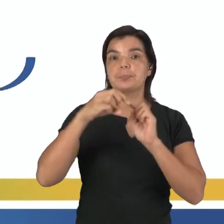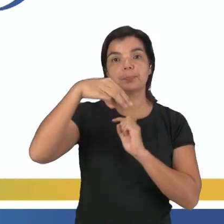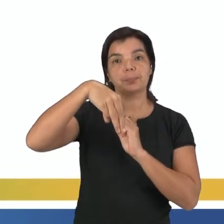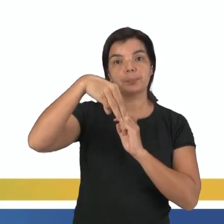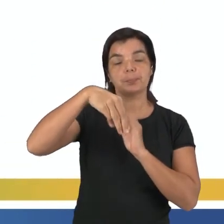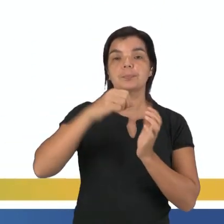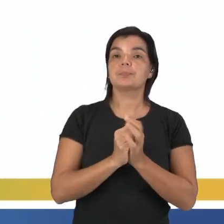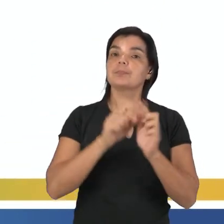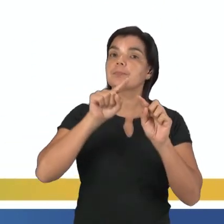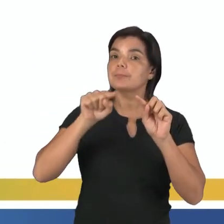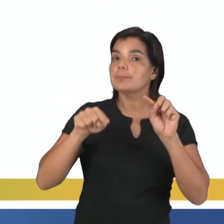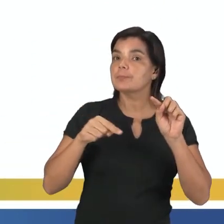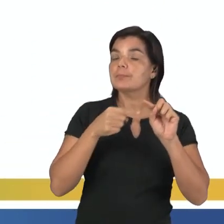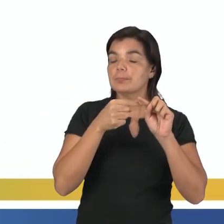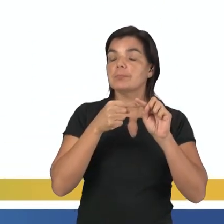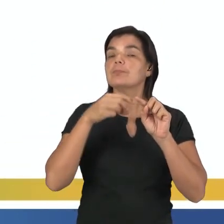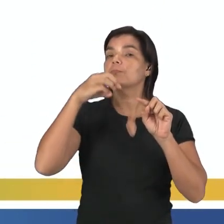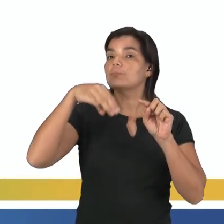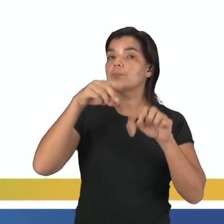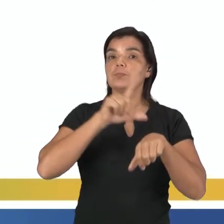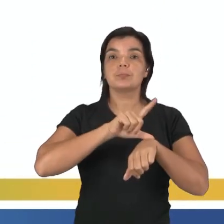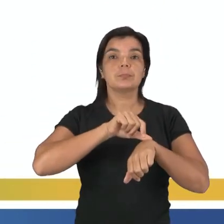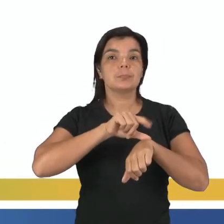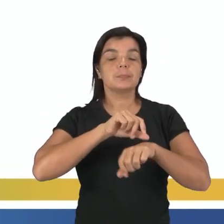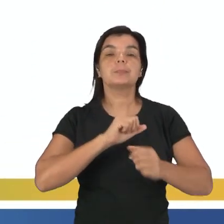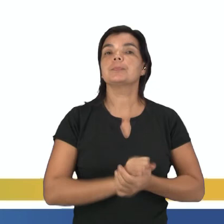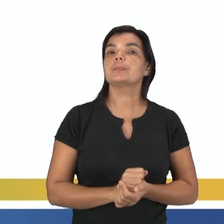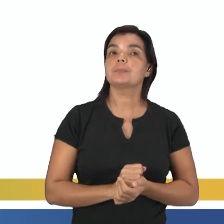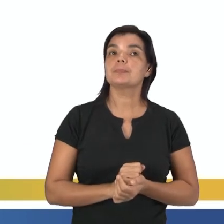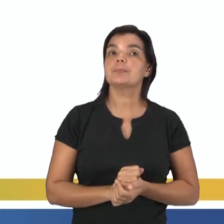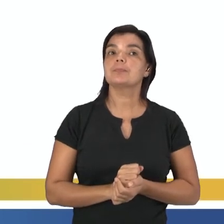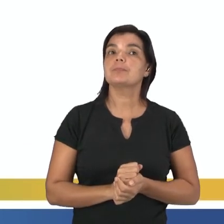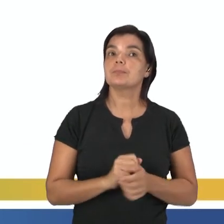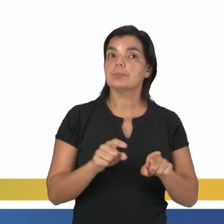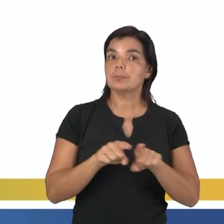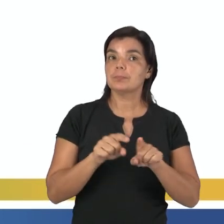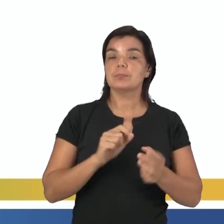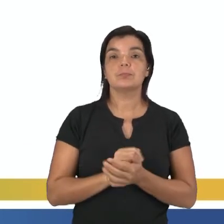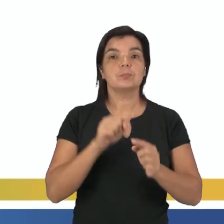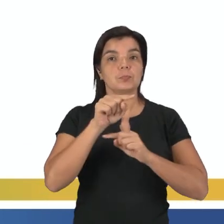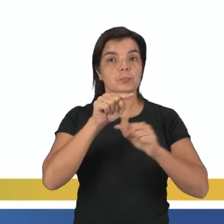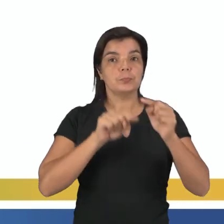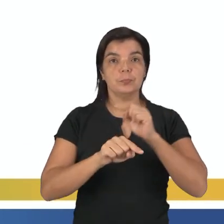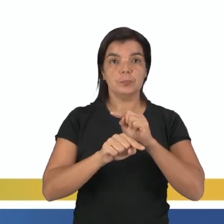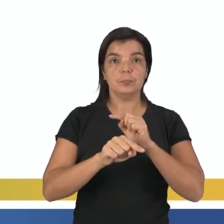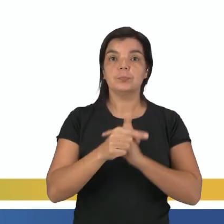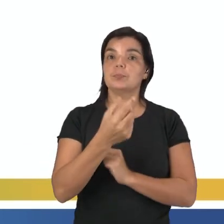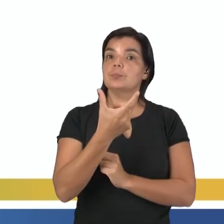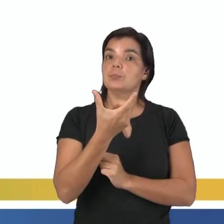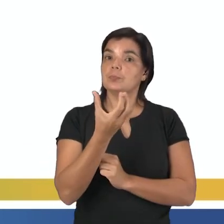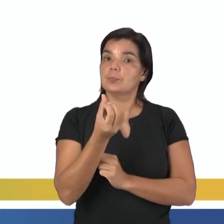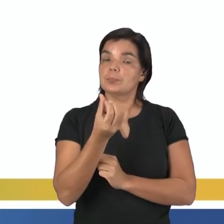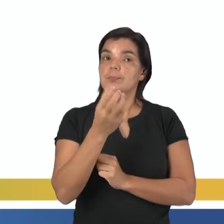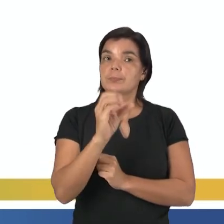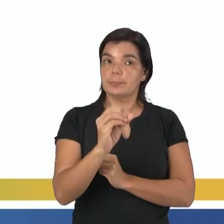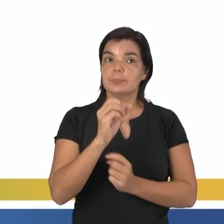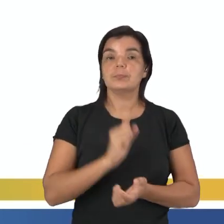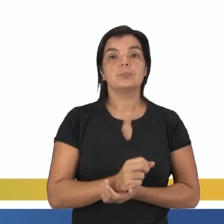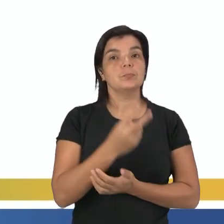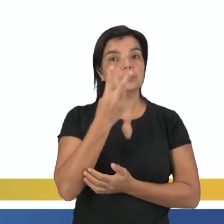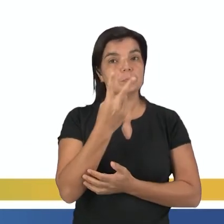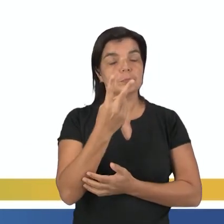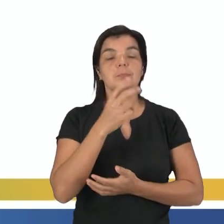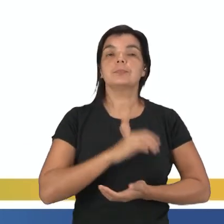casa, pula a segunda. Então, como você faz isso? Vamos para o segundo passo. Vamos dividir a hora por